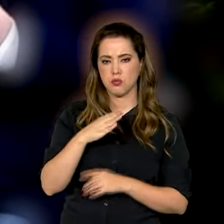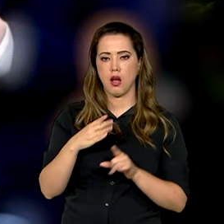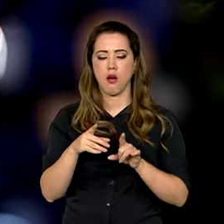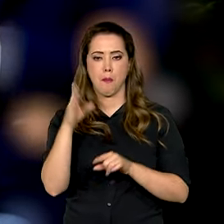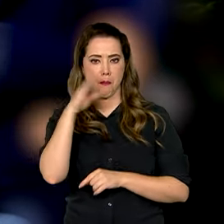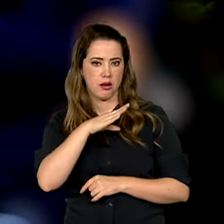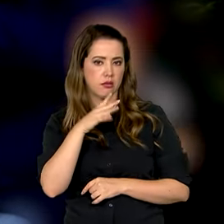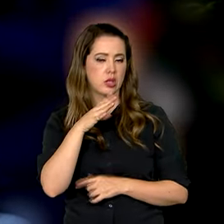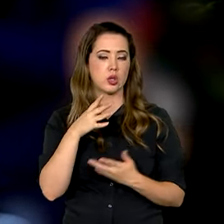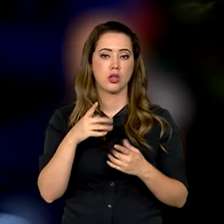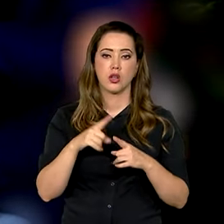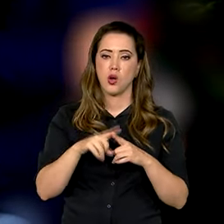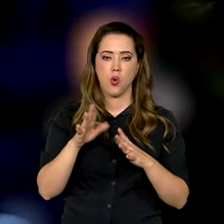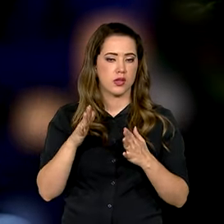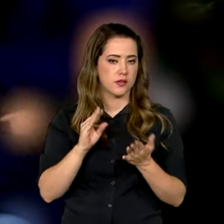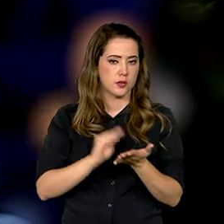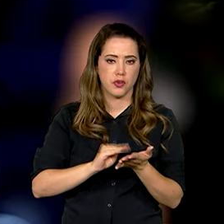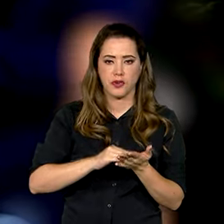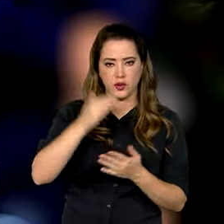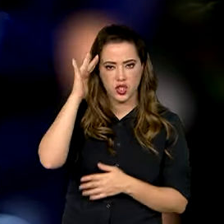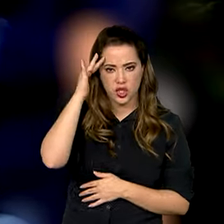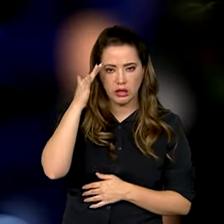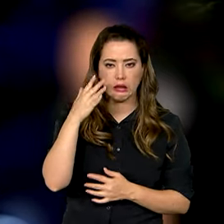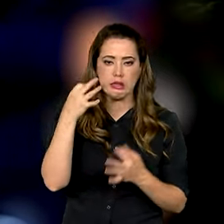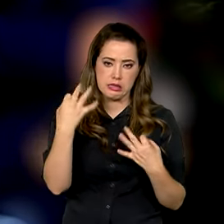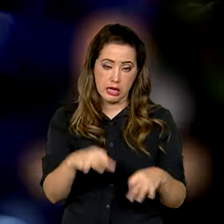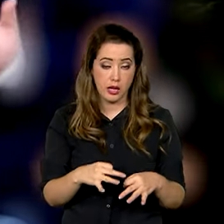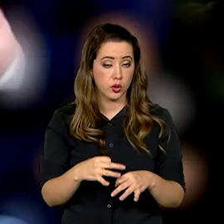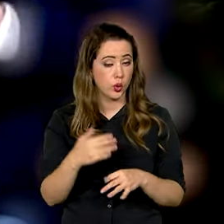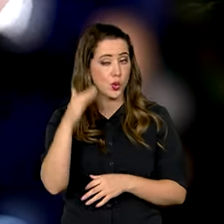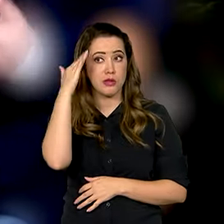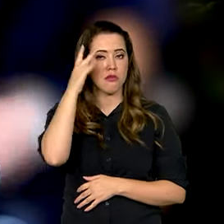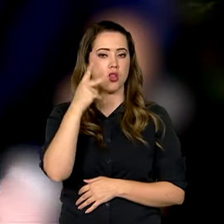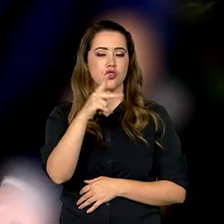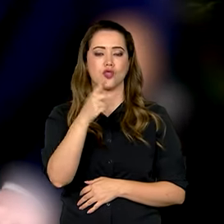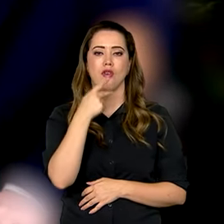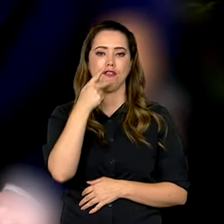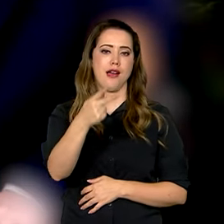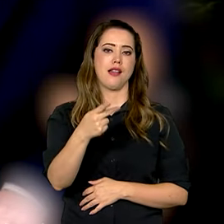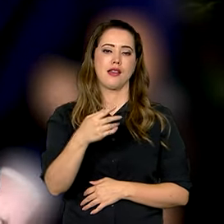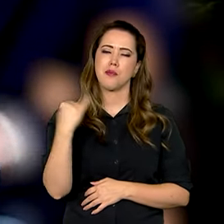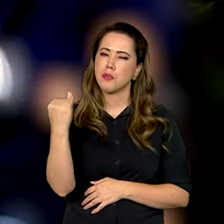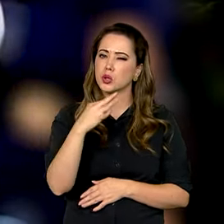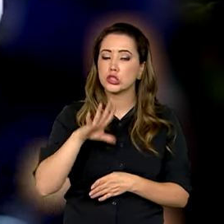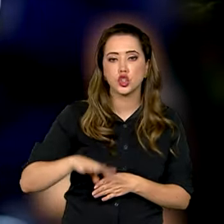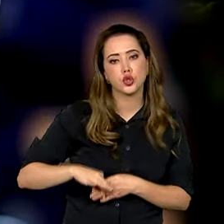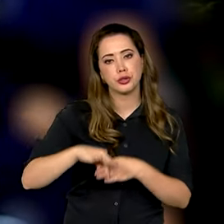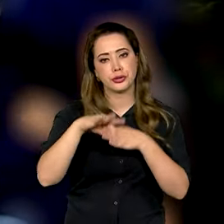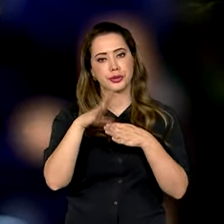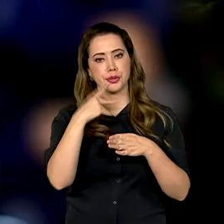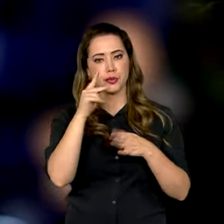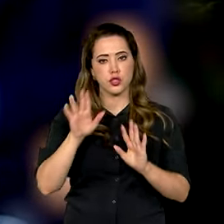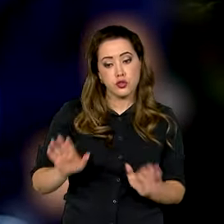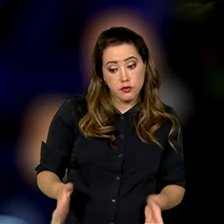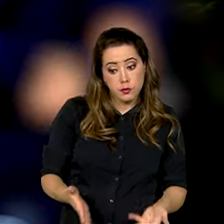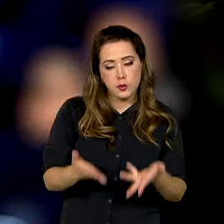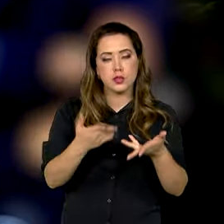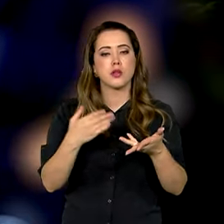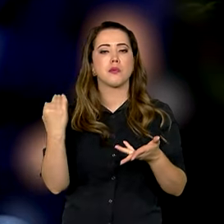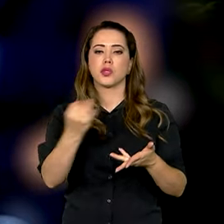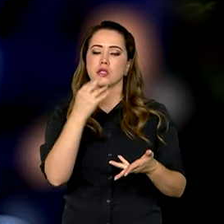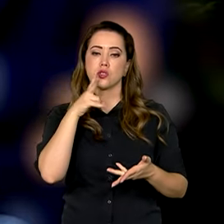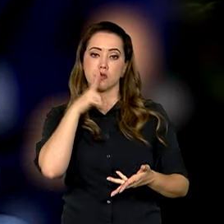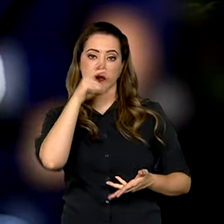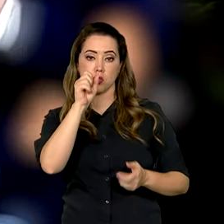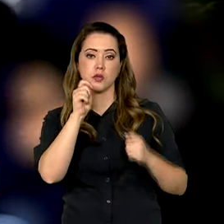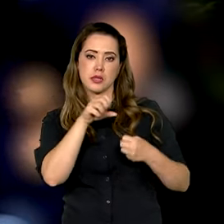não compreendam a força do seu pronunciamento. A sua liderança ficou nítida para todos nós que estávamos aqui e um posicionamento muito forte com relação